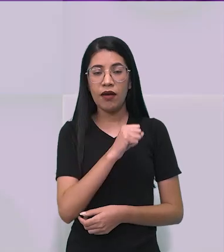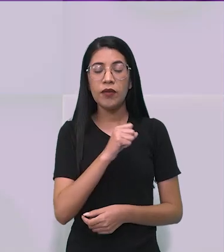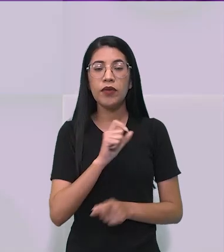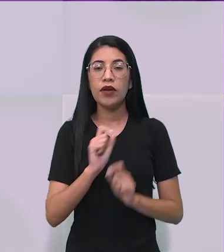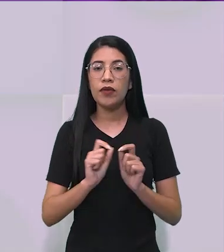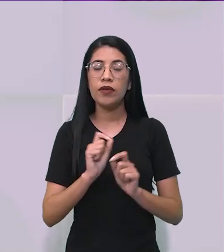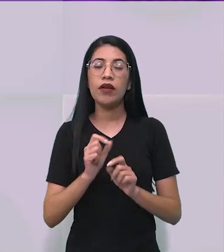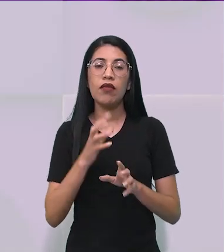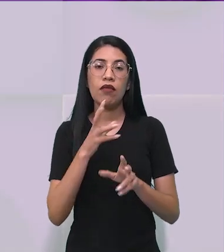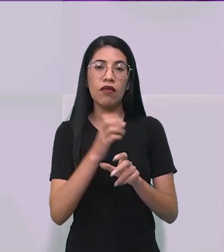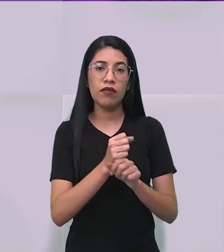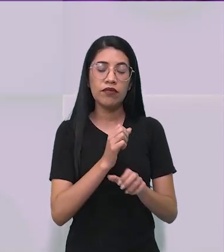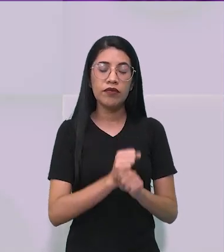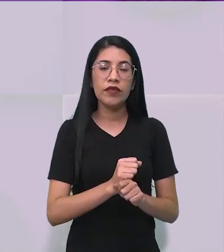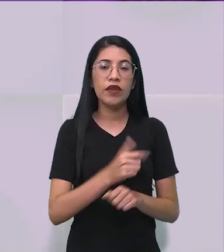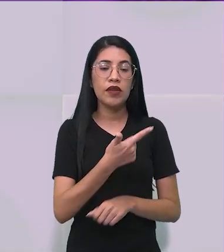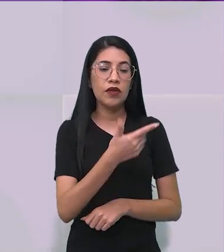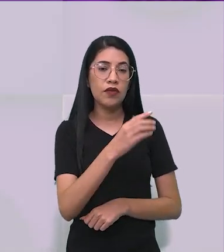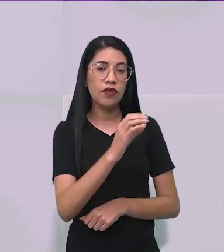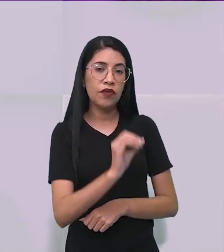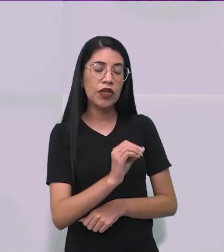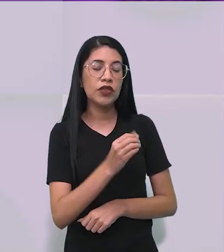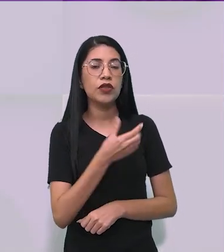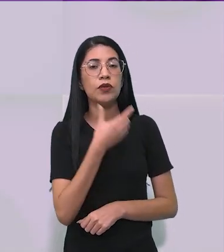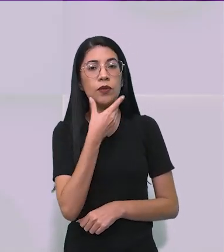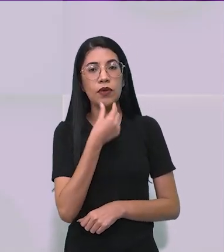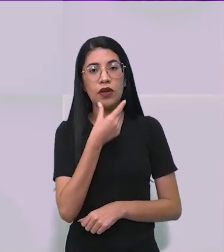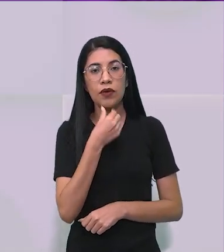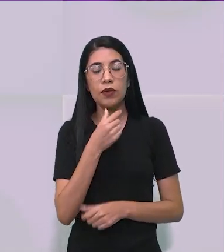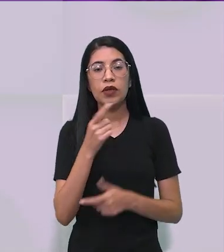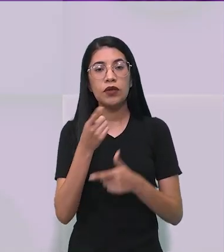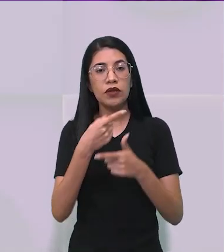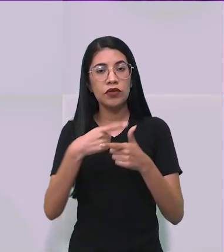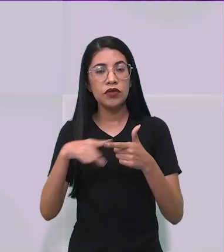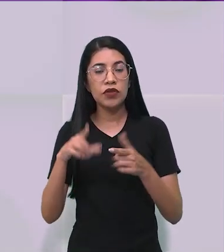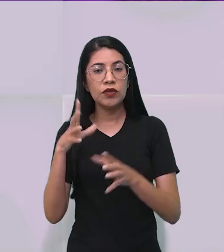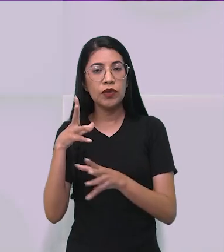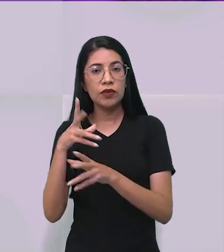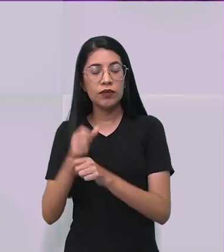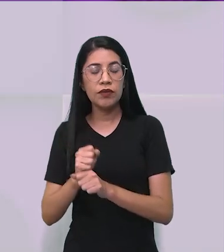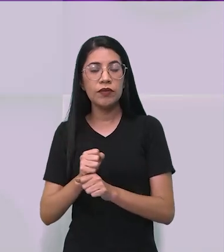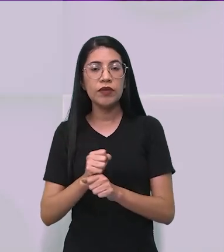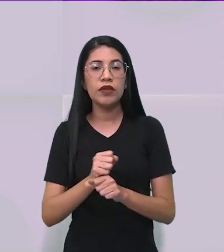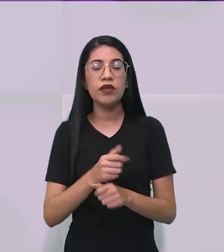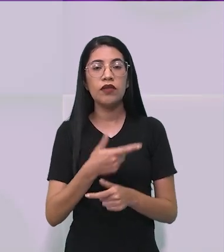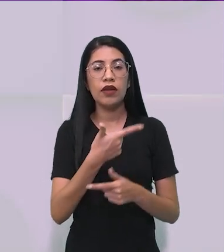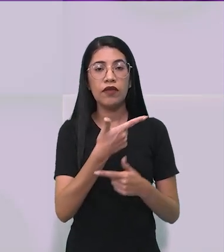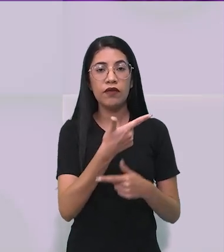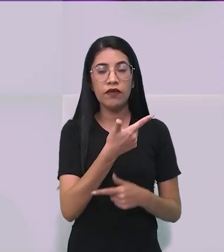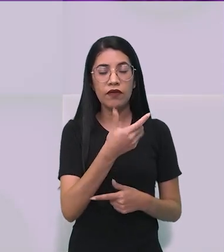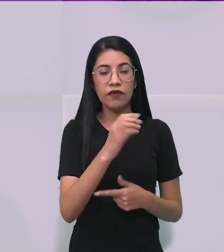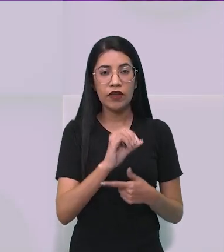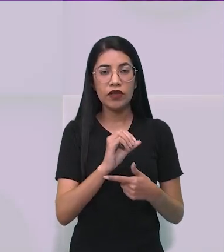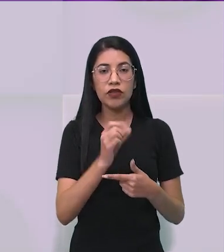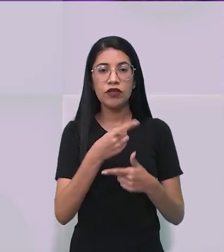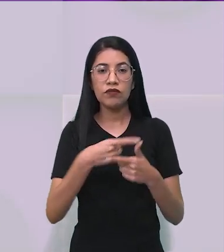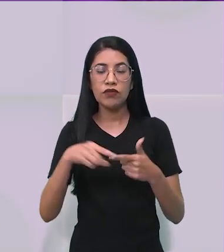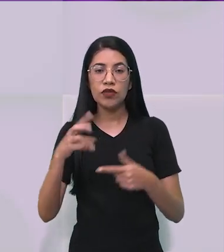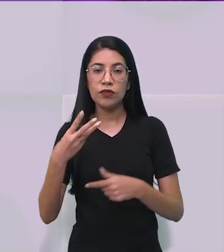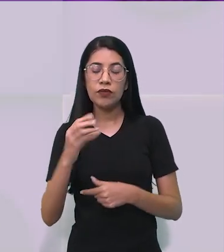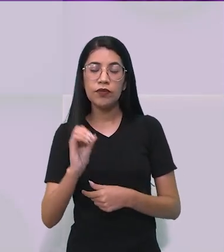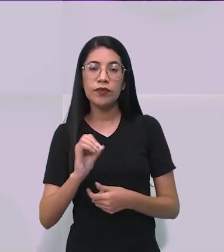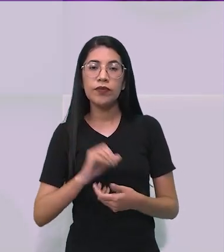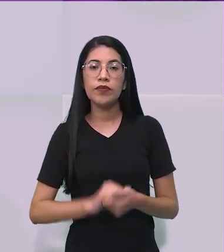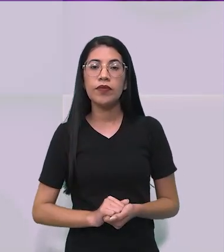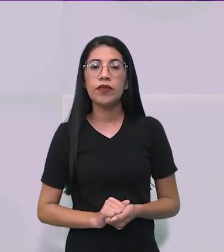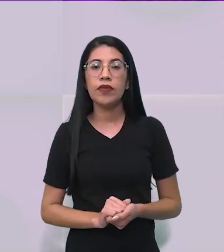20 que são do sexo masculino, e dividir pelo total. Então, vai ficar 20 dividido por 30. O resultado, que é o número decimal, a gente sabe